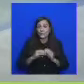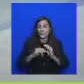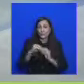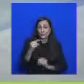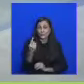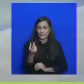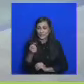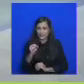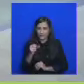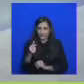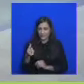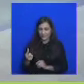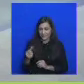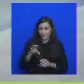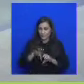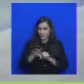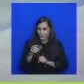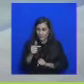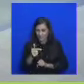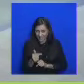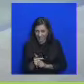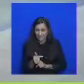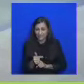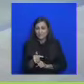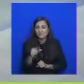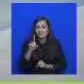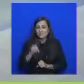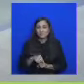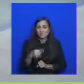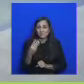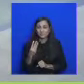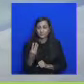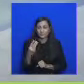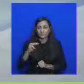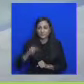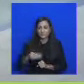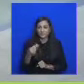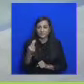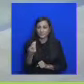número 186 do Super 7 é de